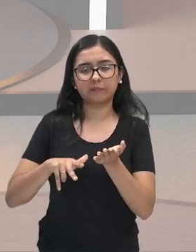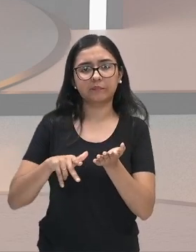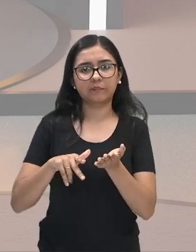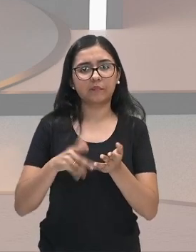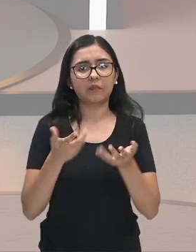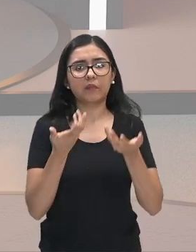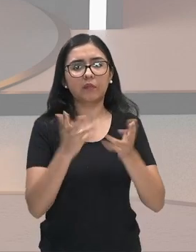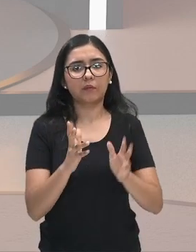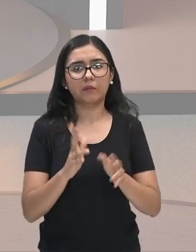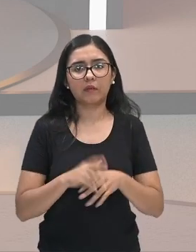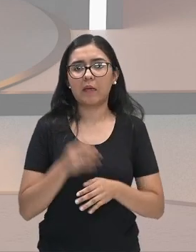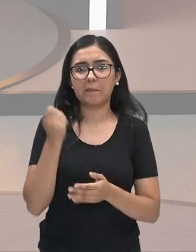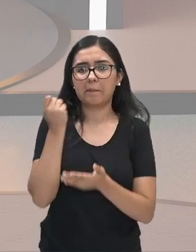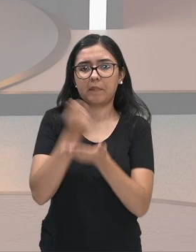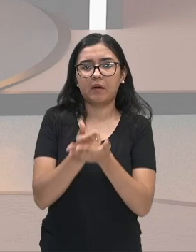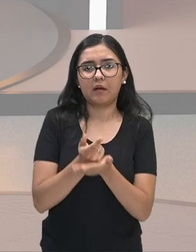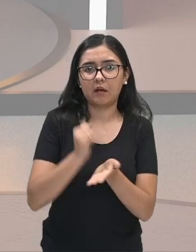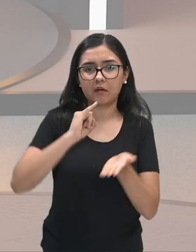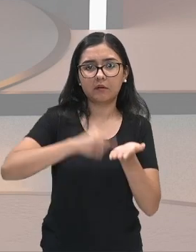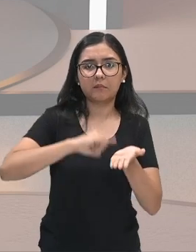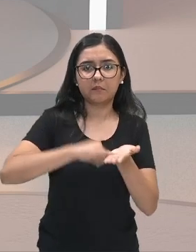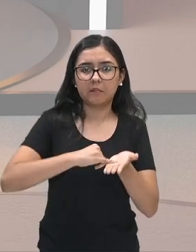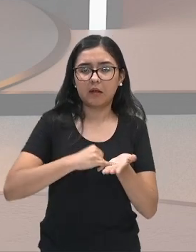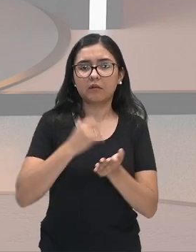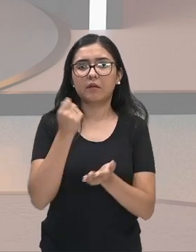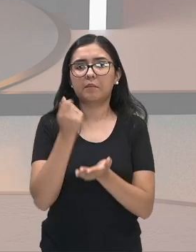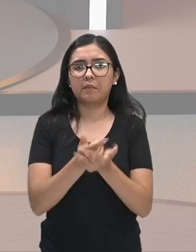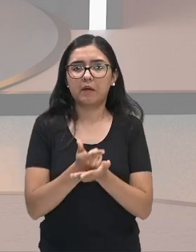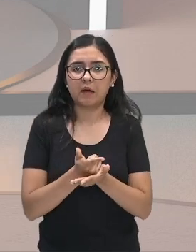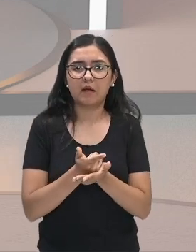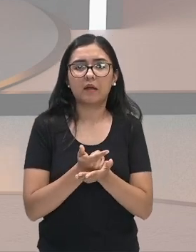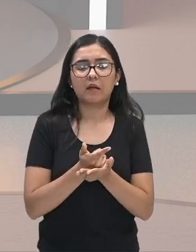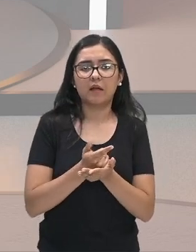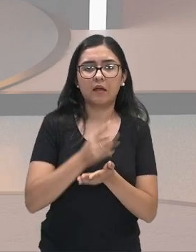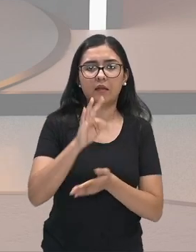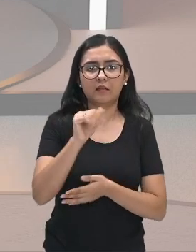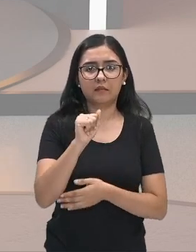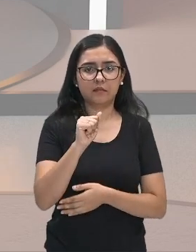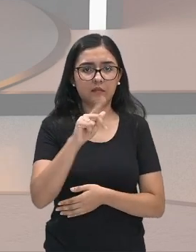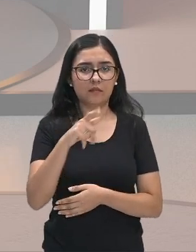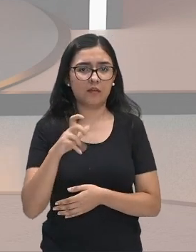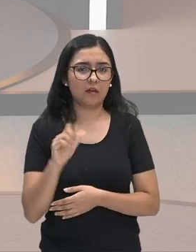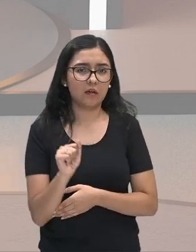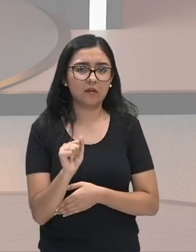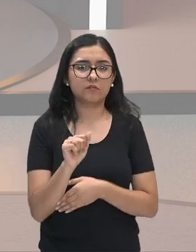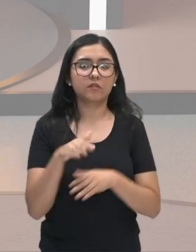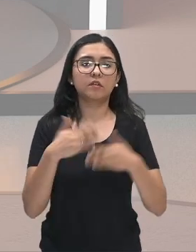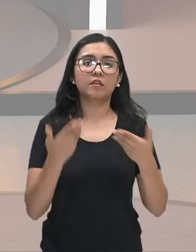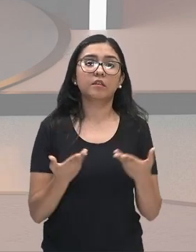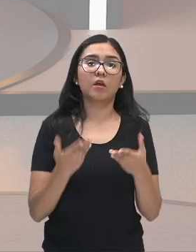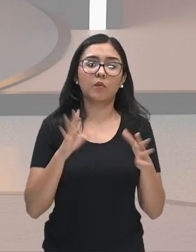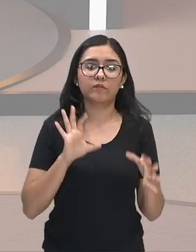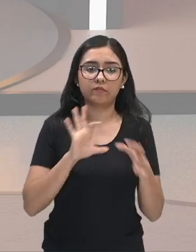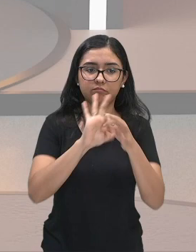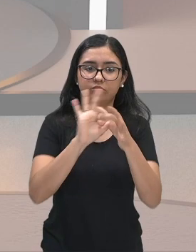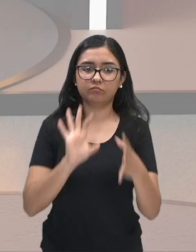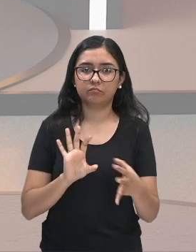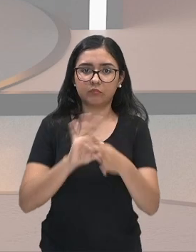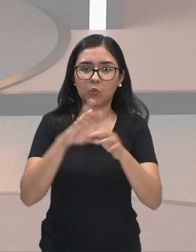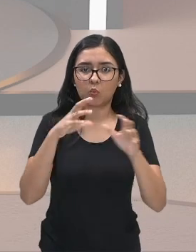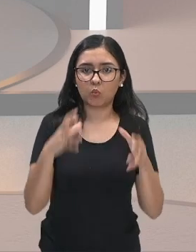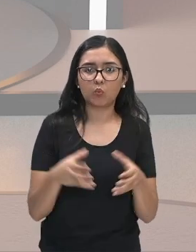não quer pagar imposto, não quer pagar taxa, não quer perder seus privilégios, e é isso que vai fortalecendo, né, o